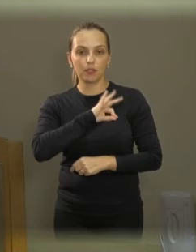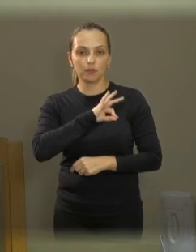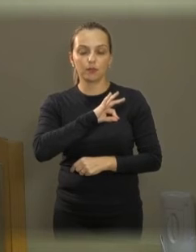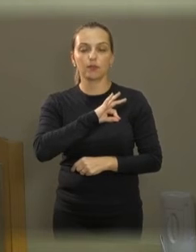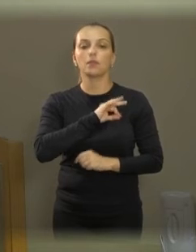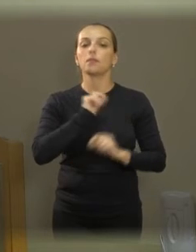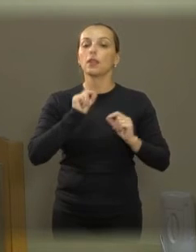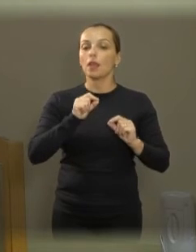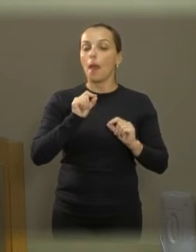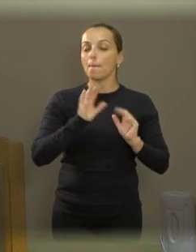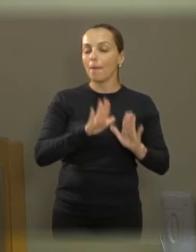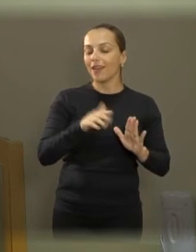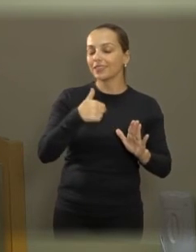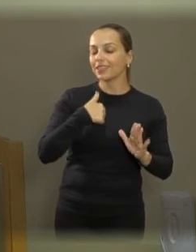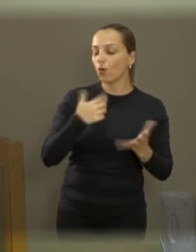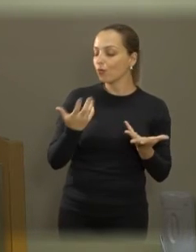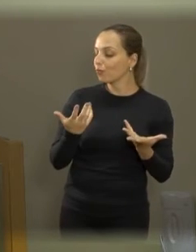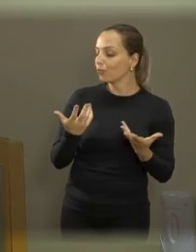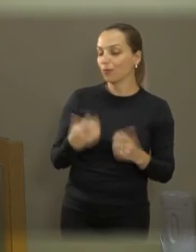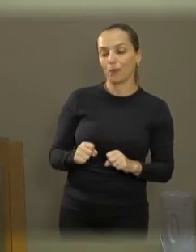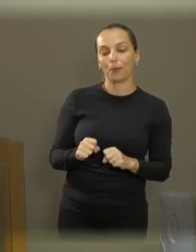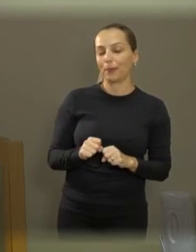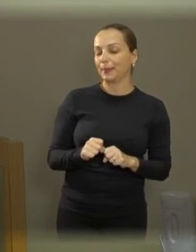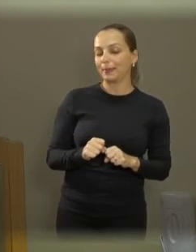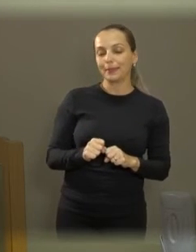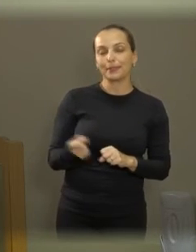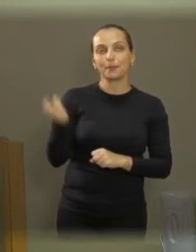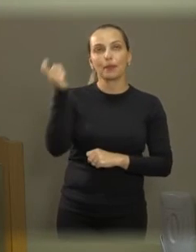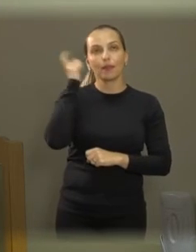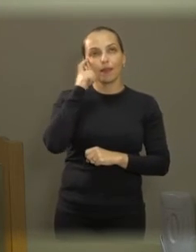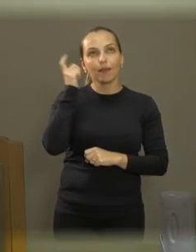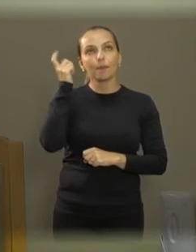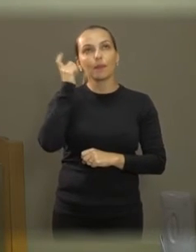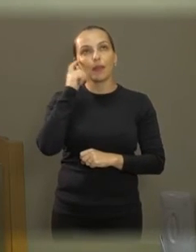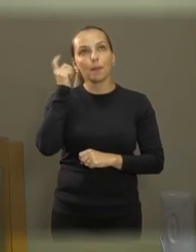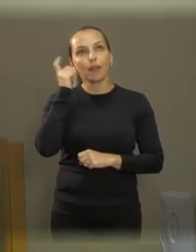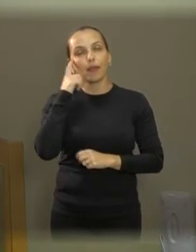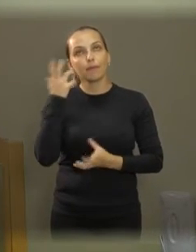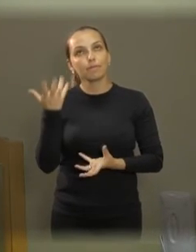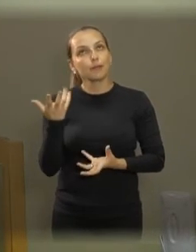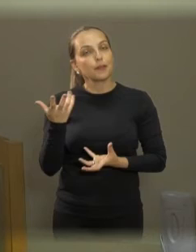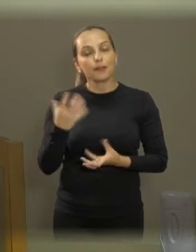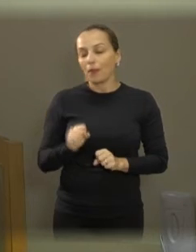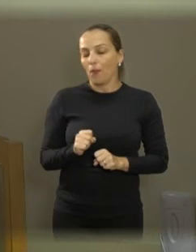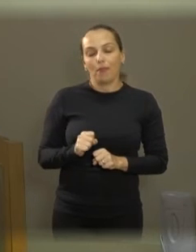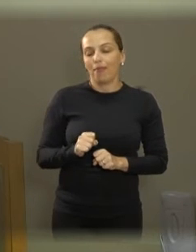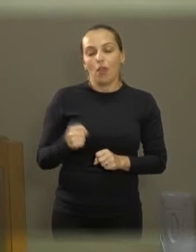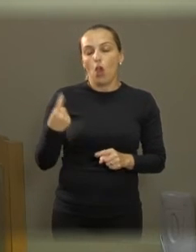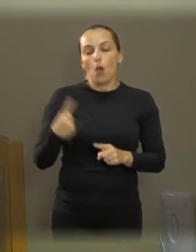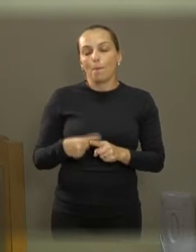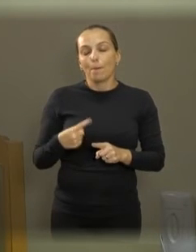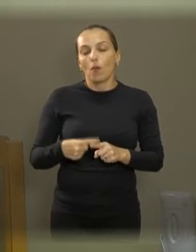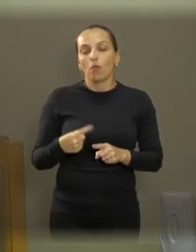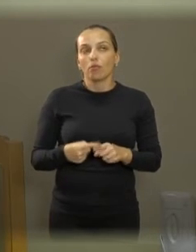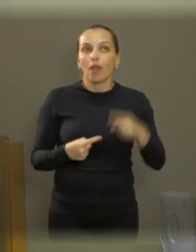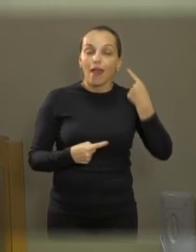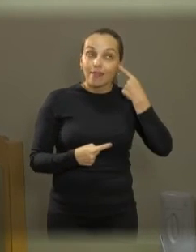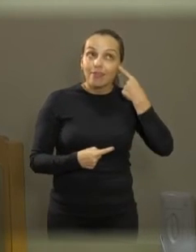E eu não quis, né? Eu pensei e não quis. O meu pensamento ainda era